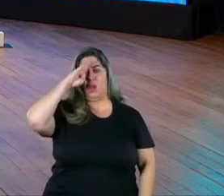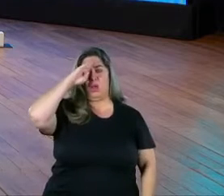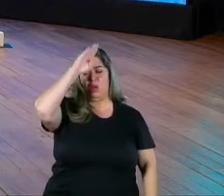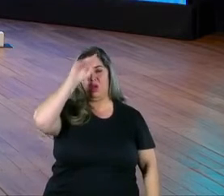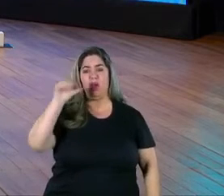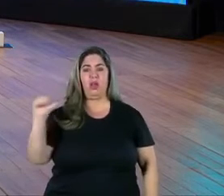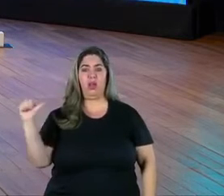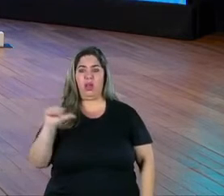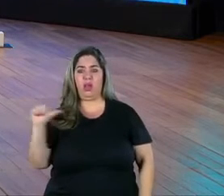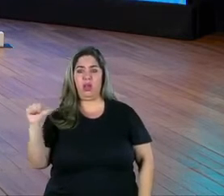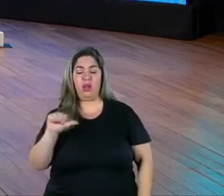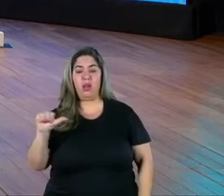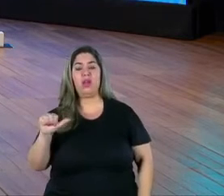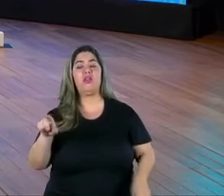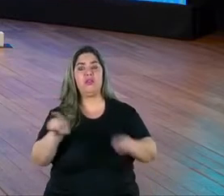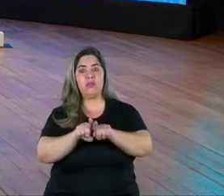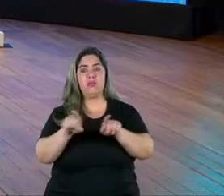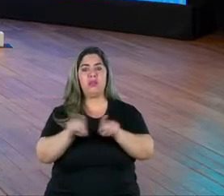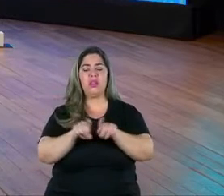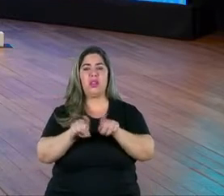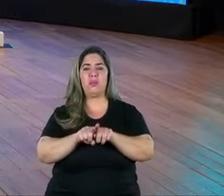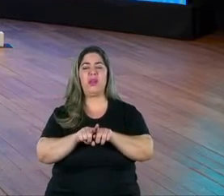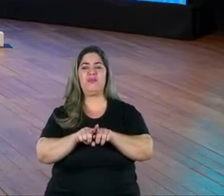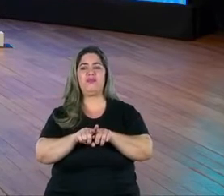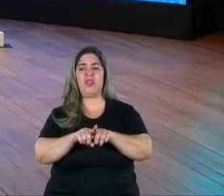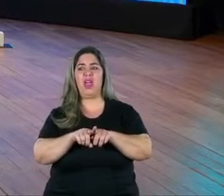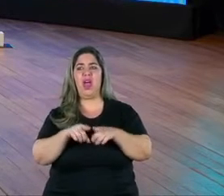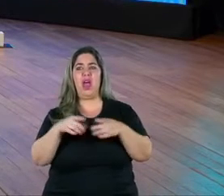Afeganistão, na ampliação das intolerâncias